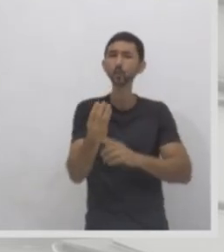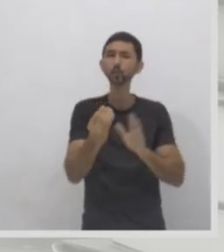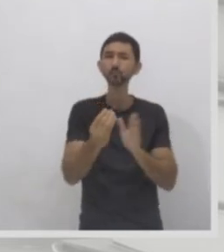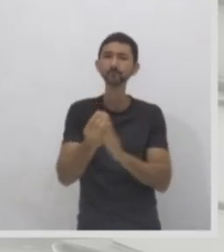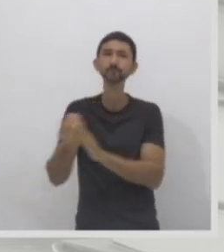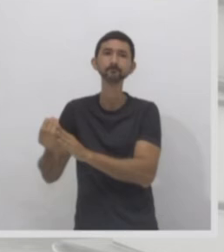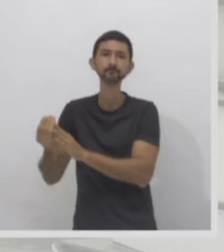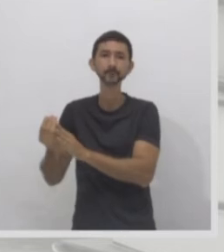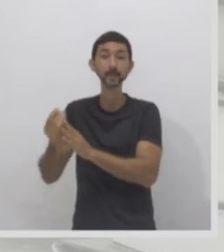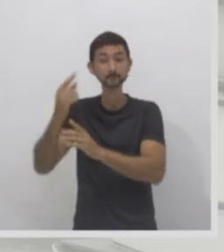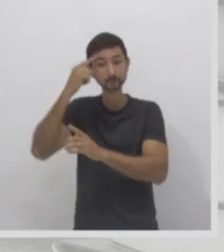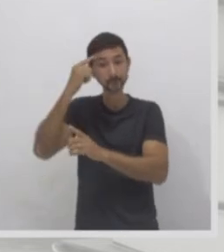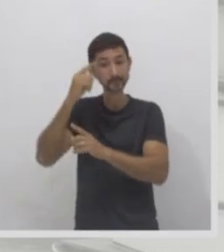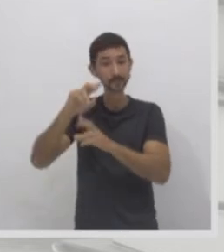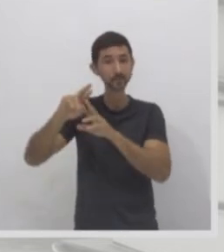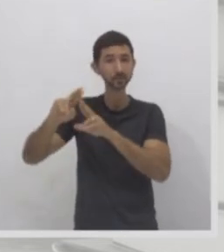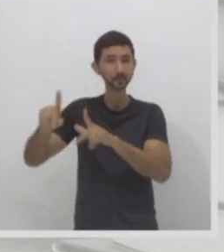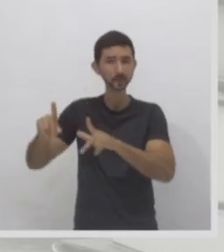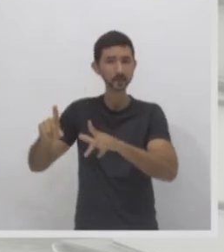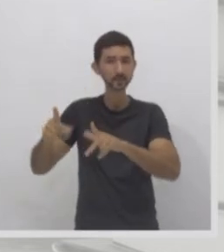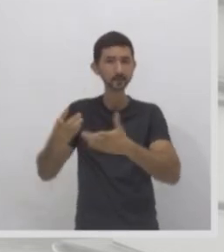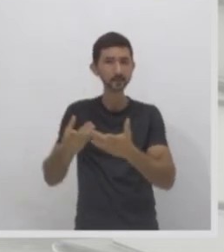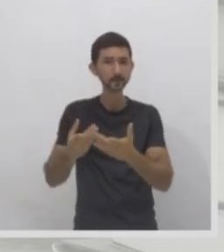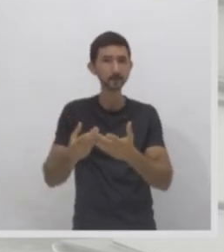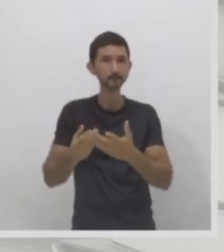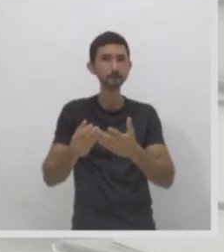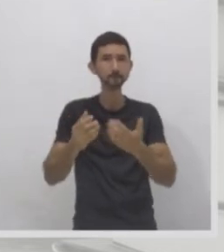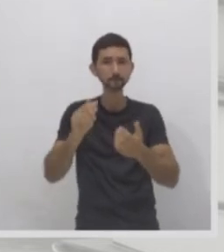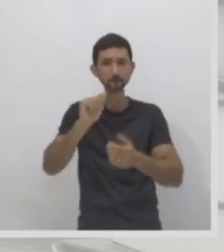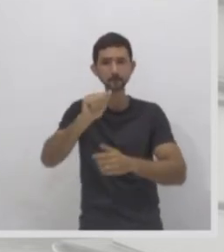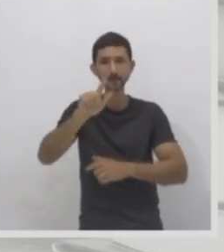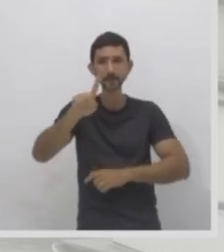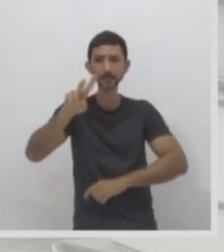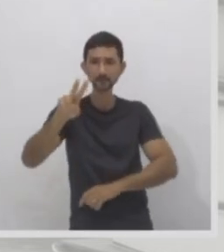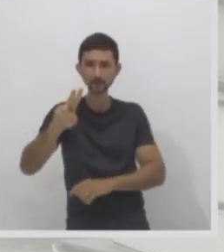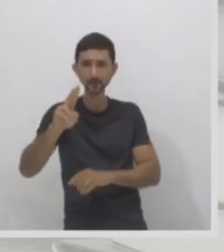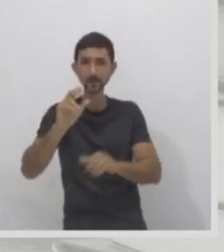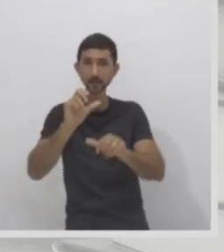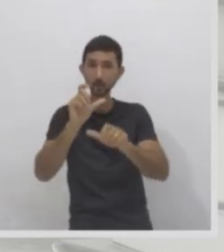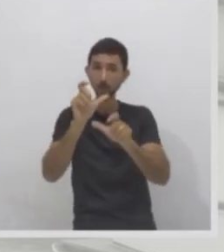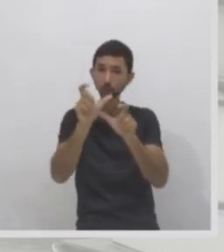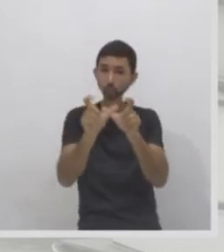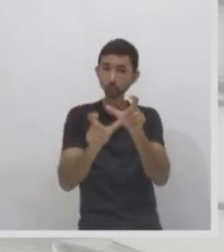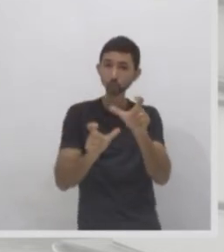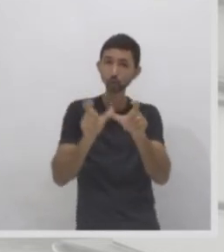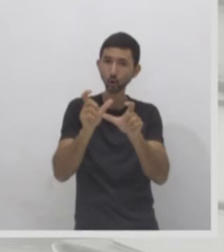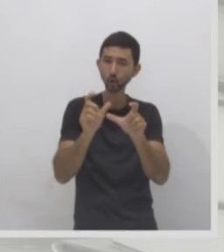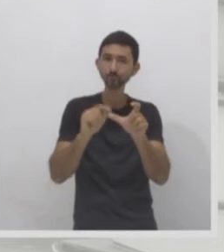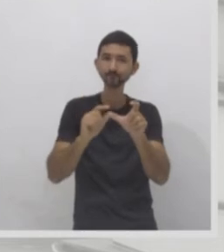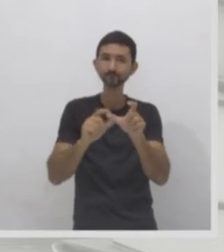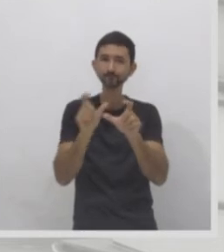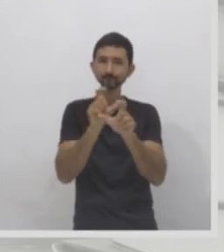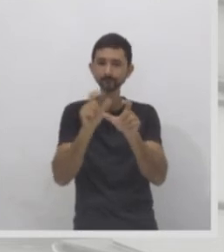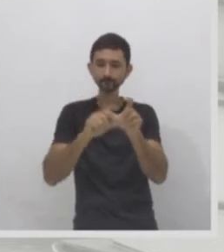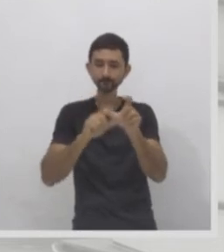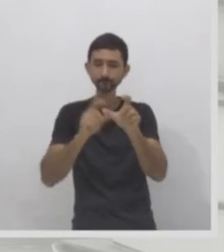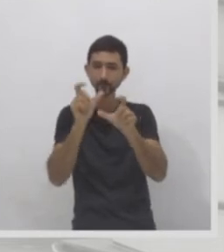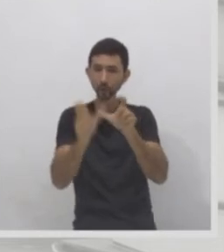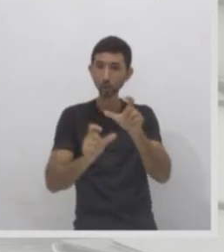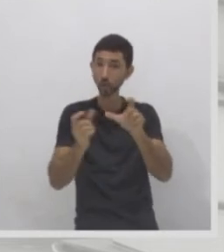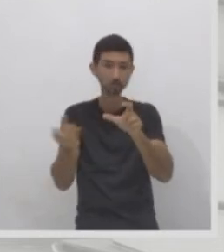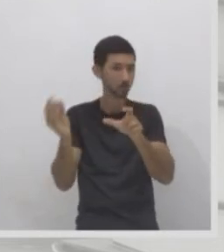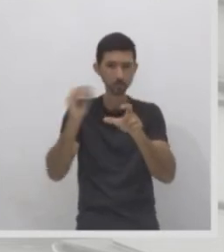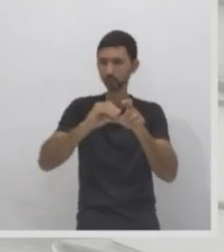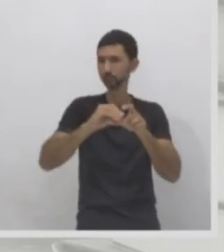ideia diferente. A ideia é, o adjunto adverbial, ele é um modificador, ok? Ele não é um complemento, ele é